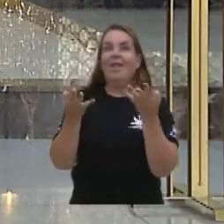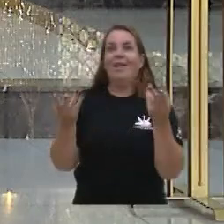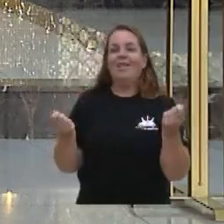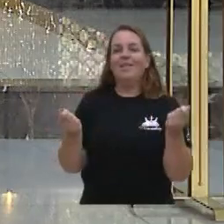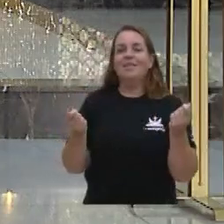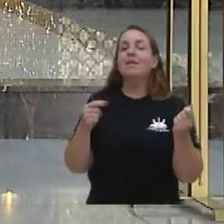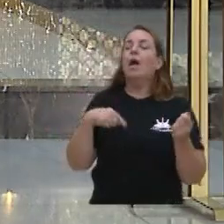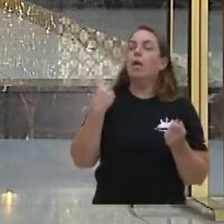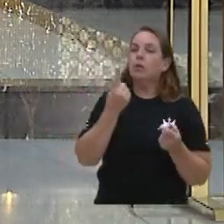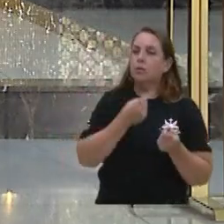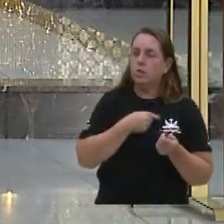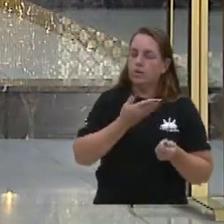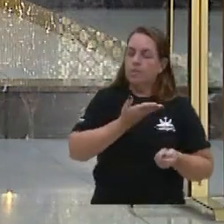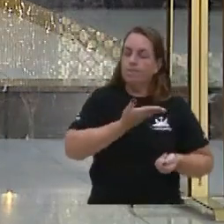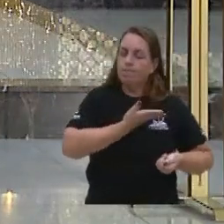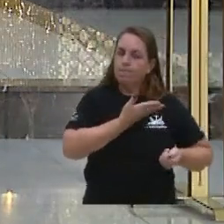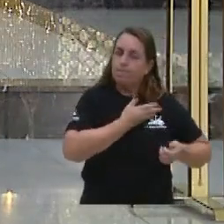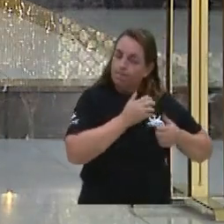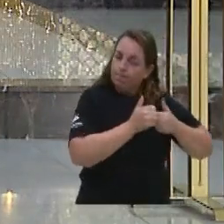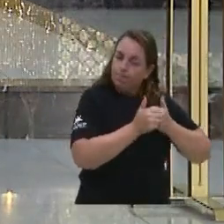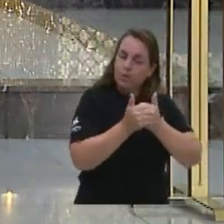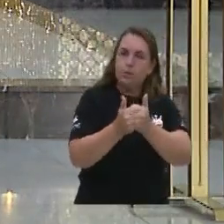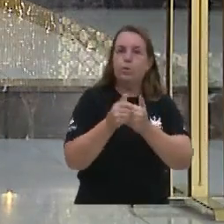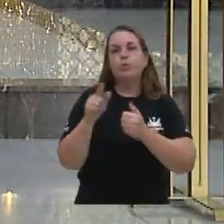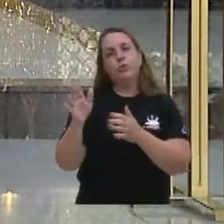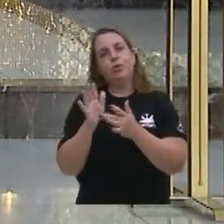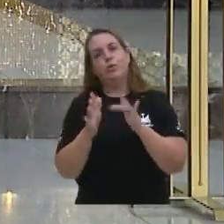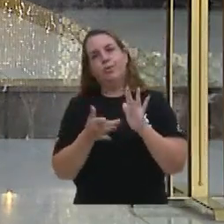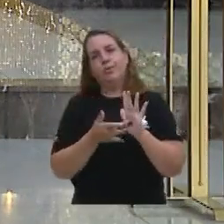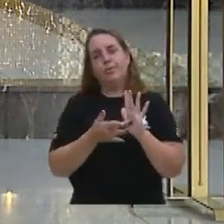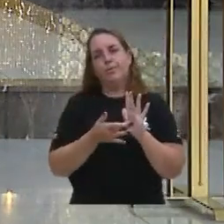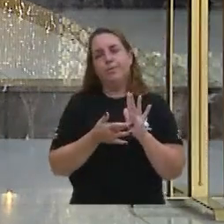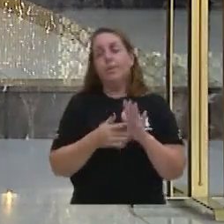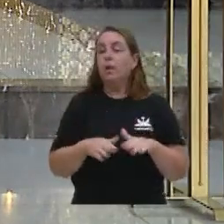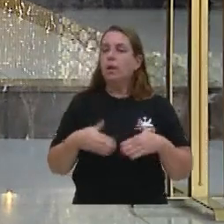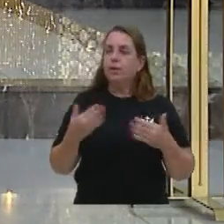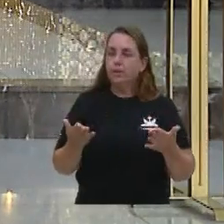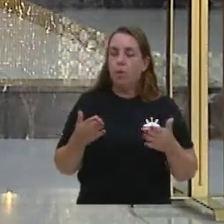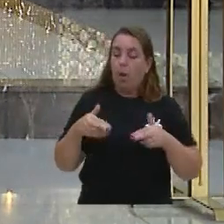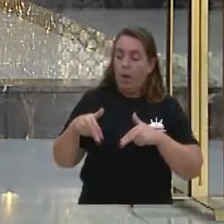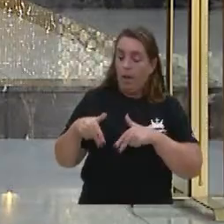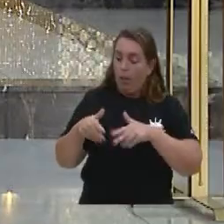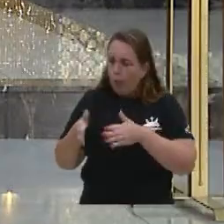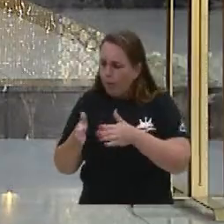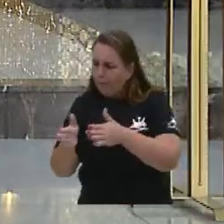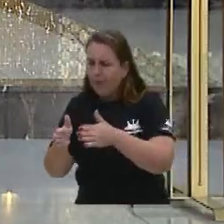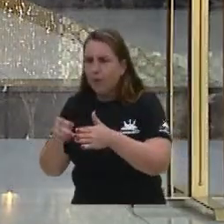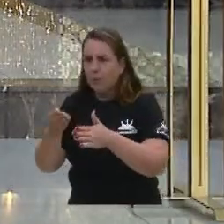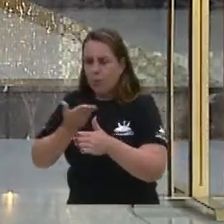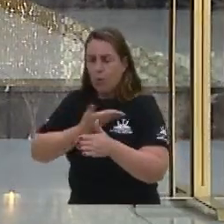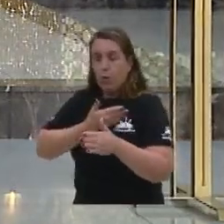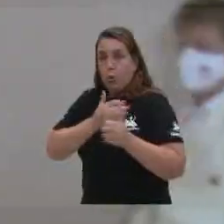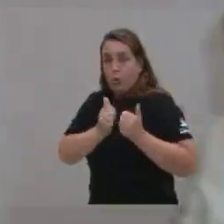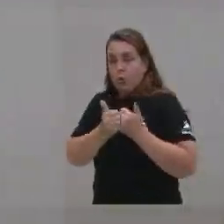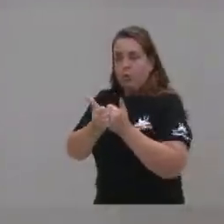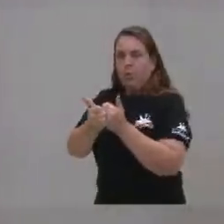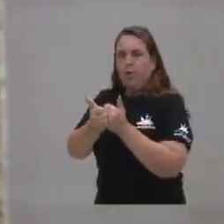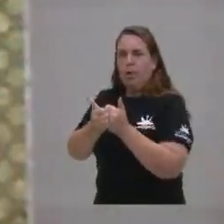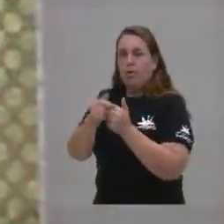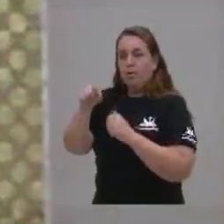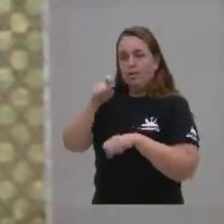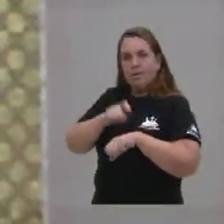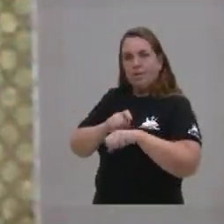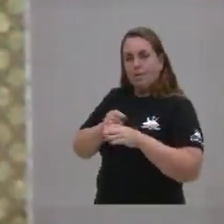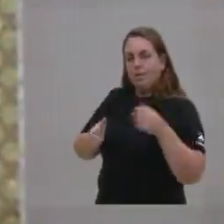a sermos discípulos de Jesus. Então é o caminho do discipulado nesse tempo